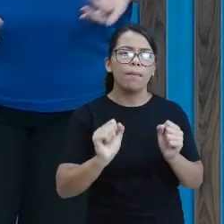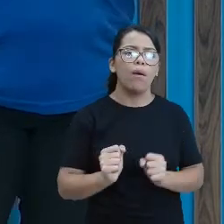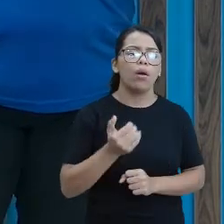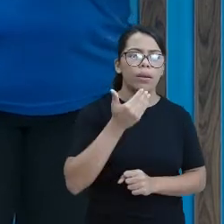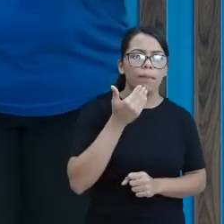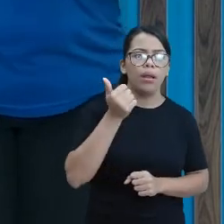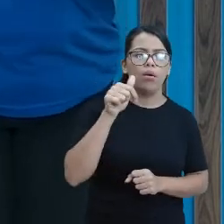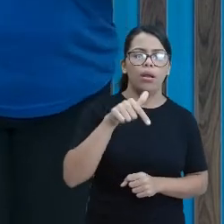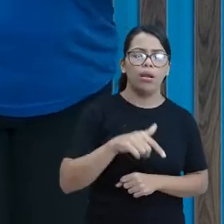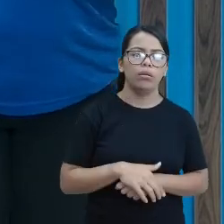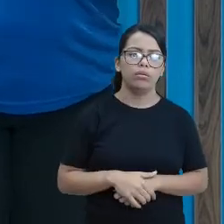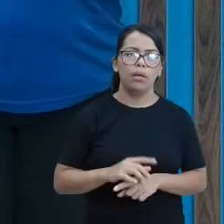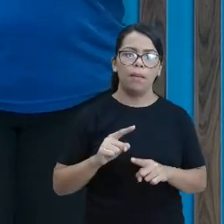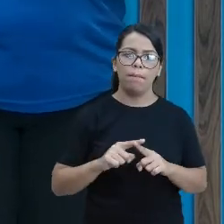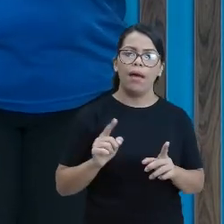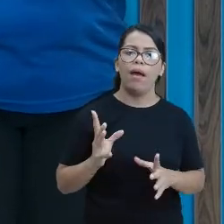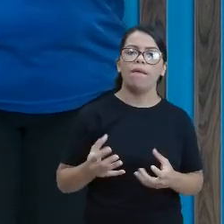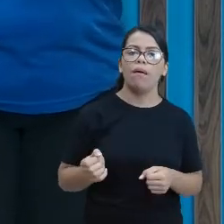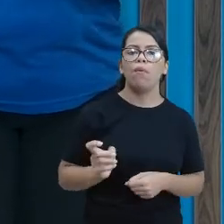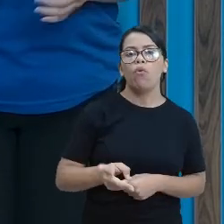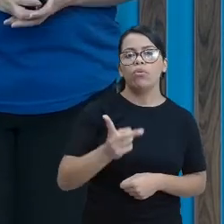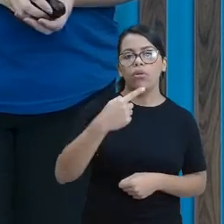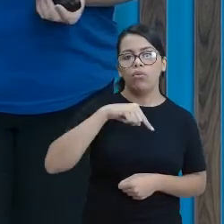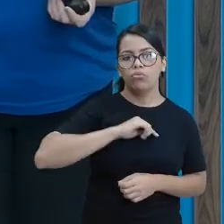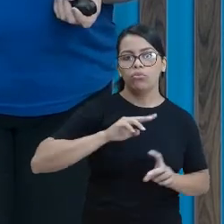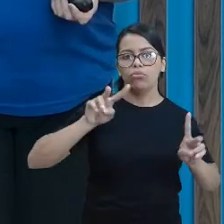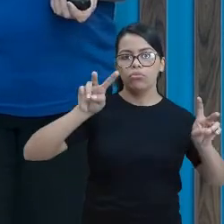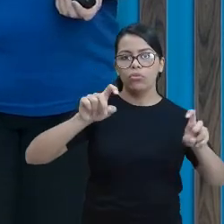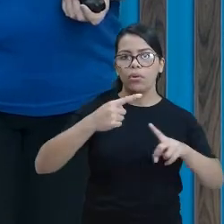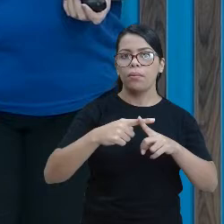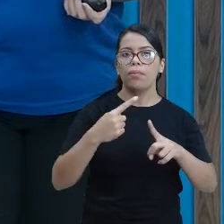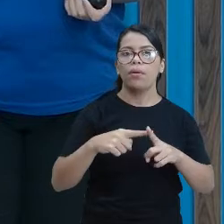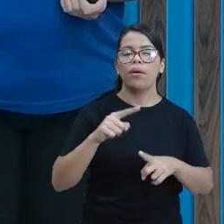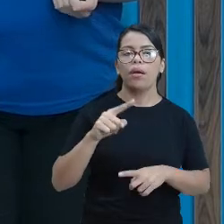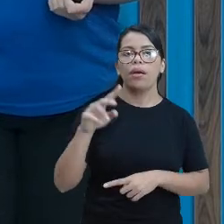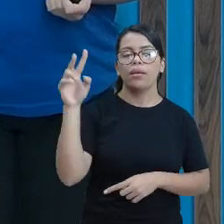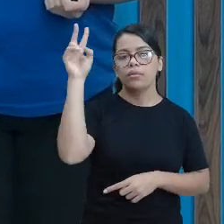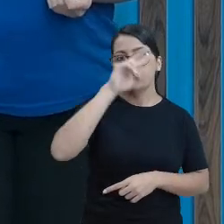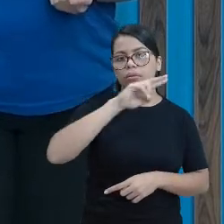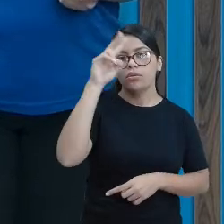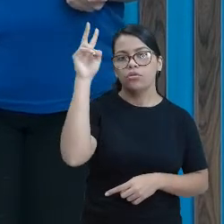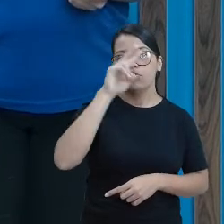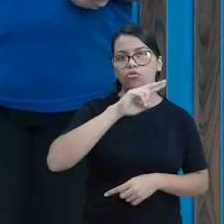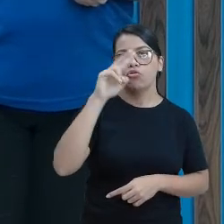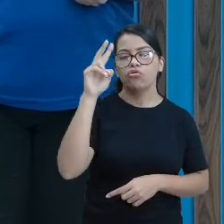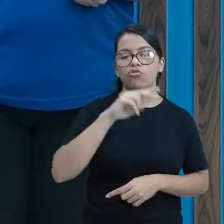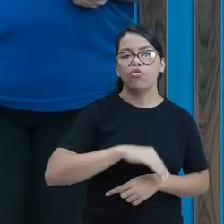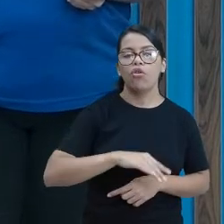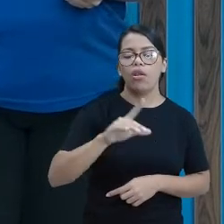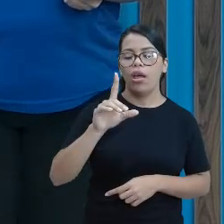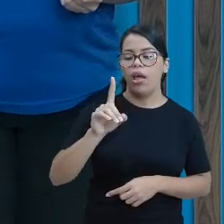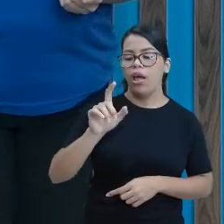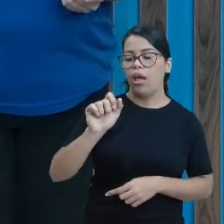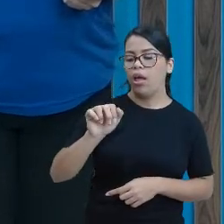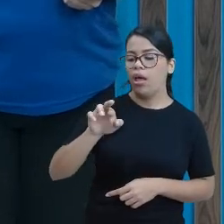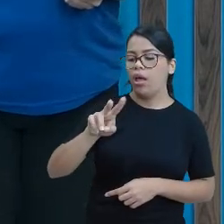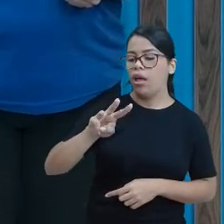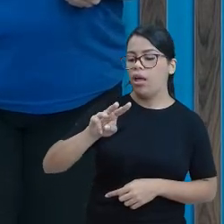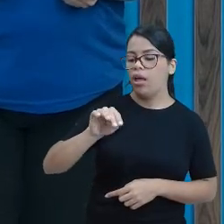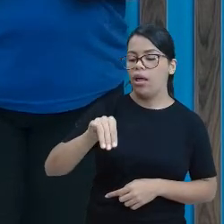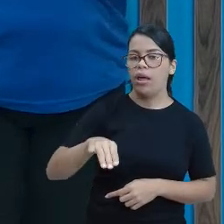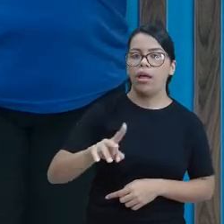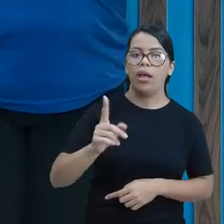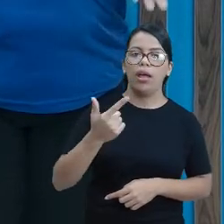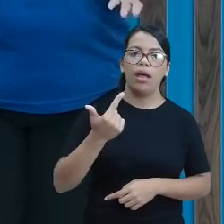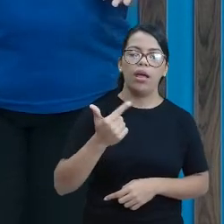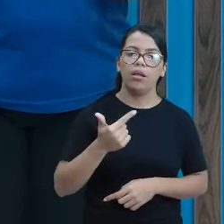ali? Mas, enfim, vamos continuar aqui com o nosso assunto, porque essa história aí de Darwin não ter sido aceito, né? Logo de